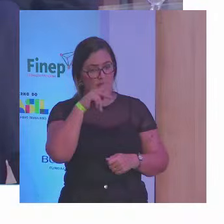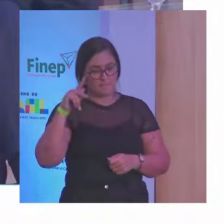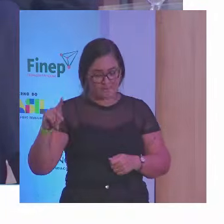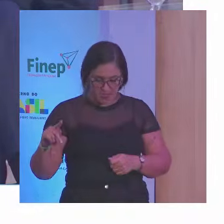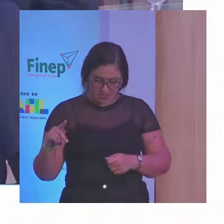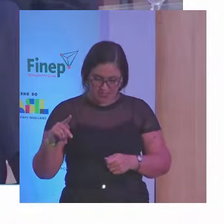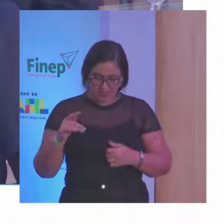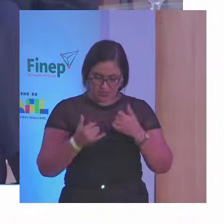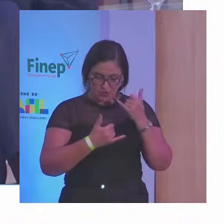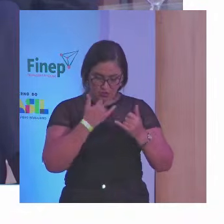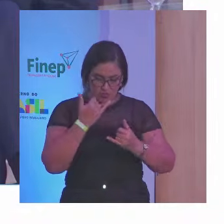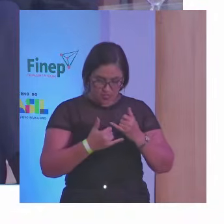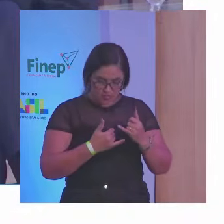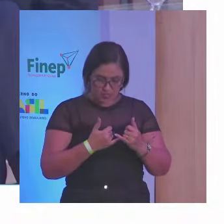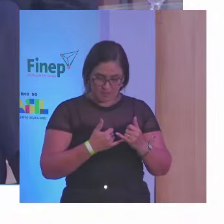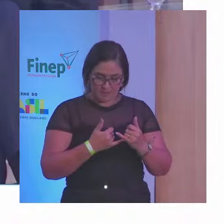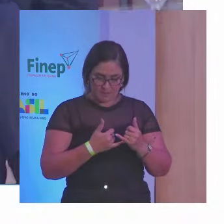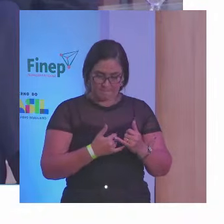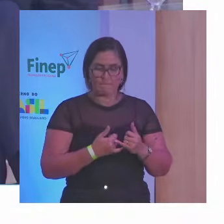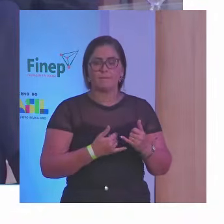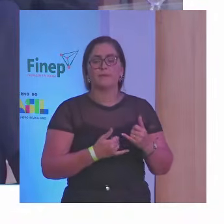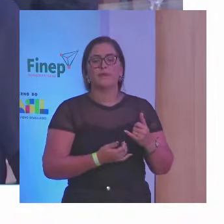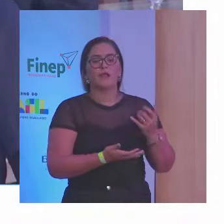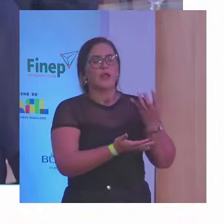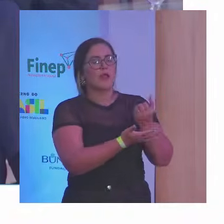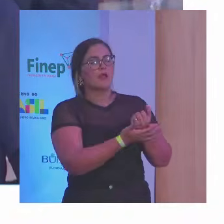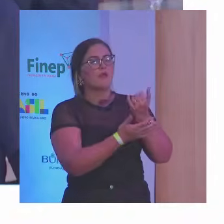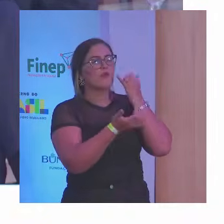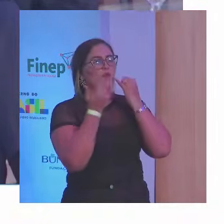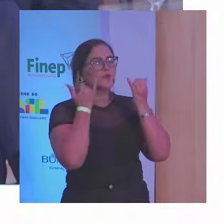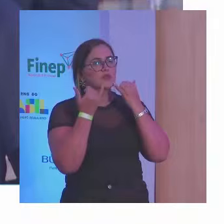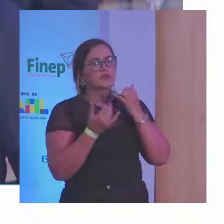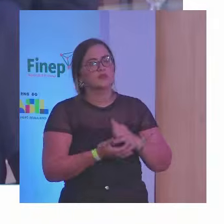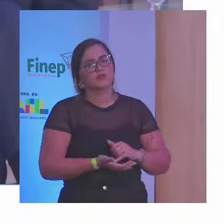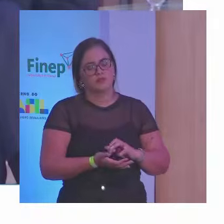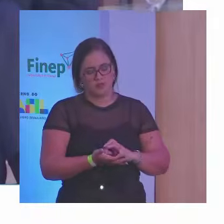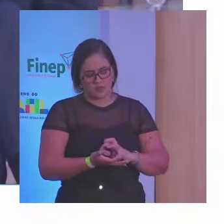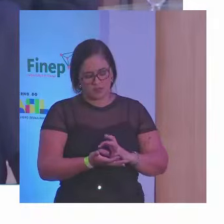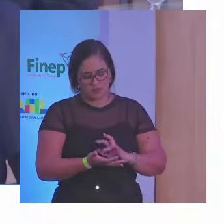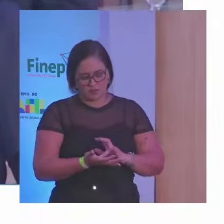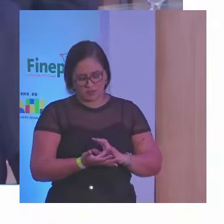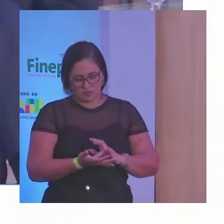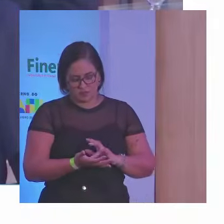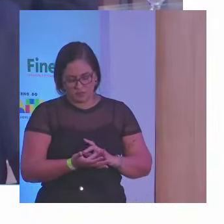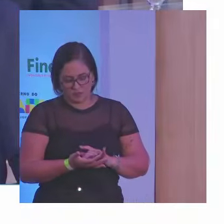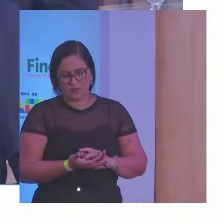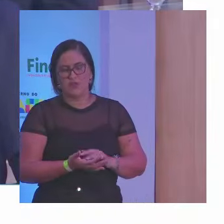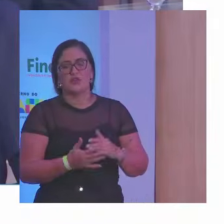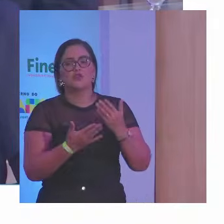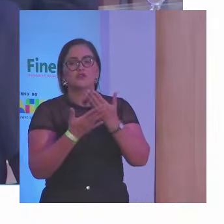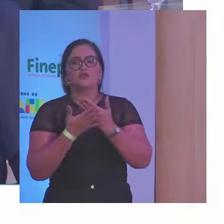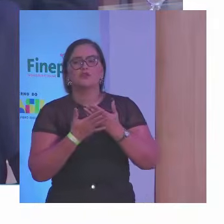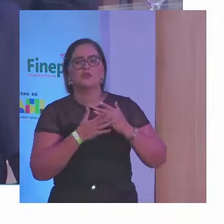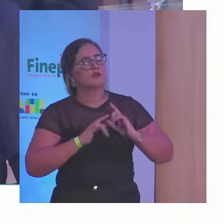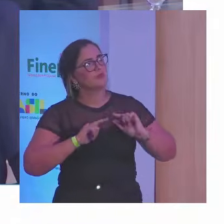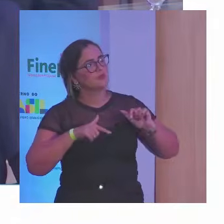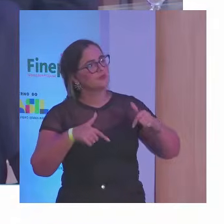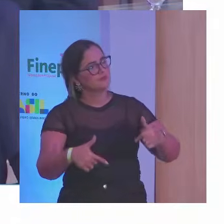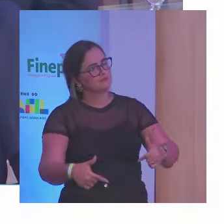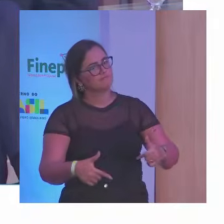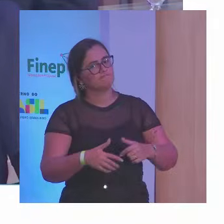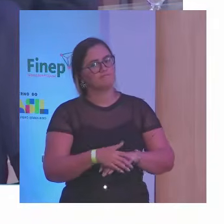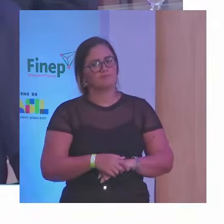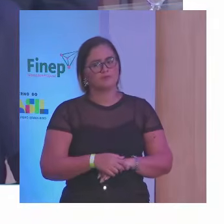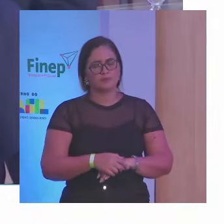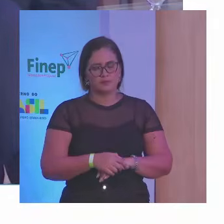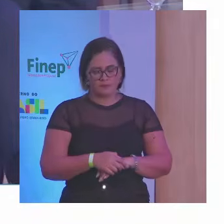nesse joguinho, constitui a base de dados dele. Ele está estudando o seu comportamento nas redes sociais. E